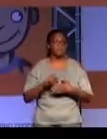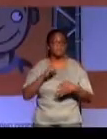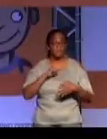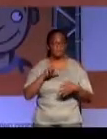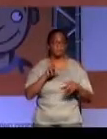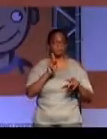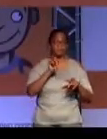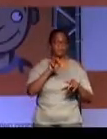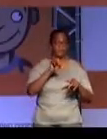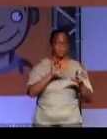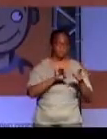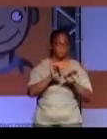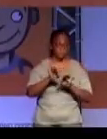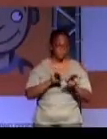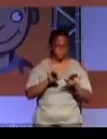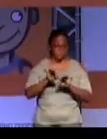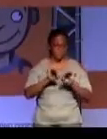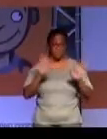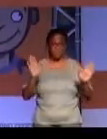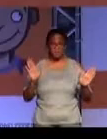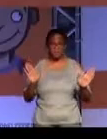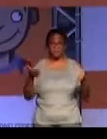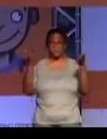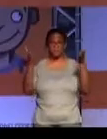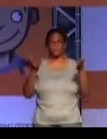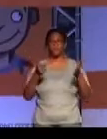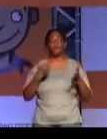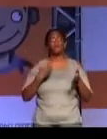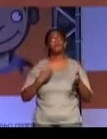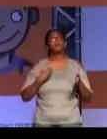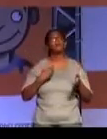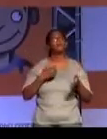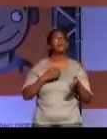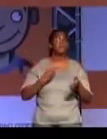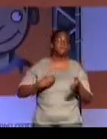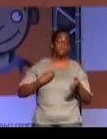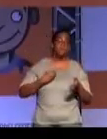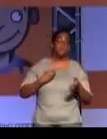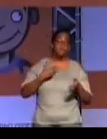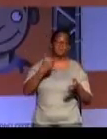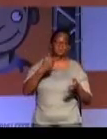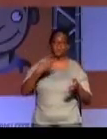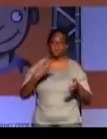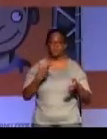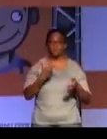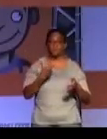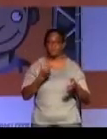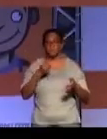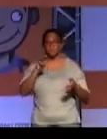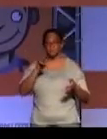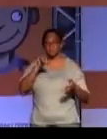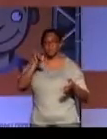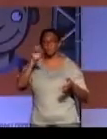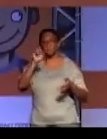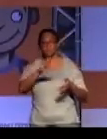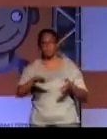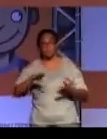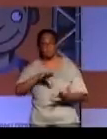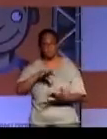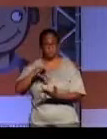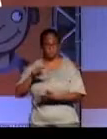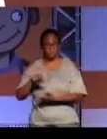plano de salvar vidas de 24 a 26 milhões de crianças no mundo. Entre essas